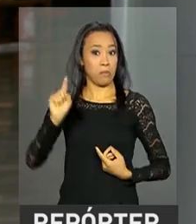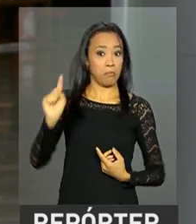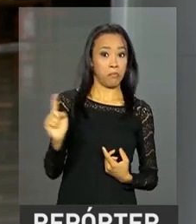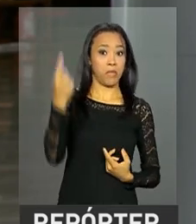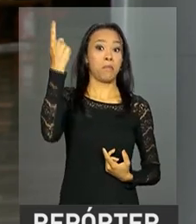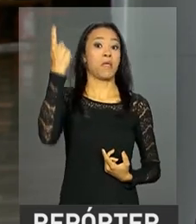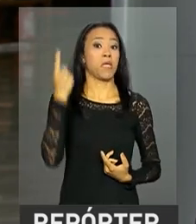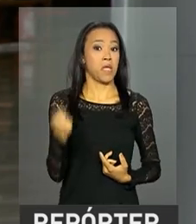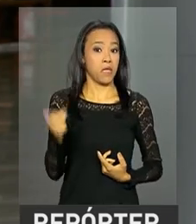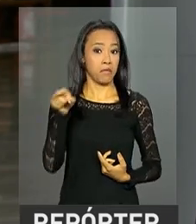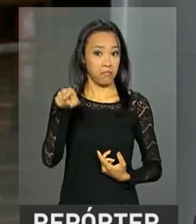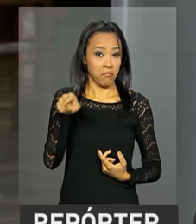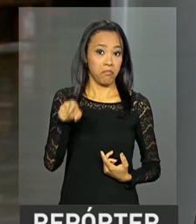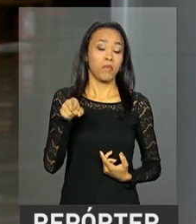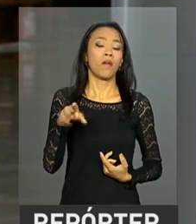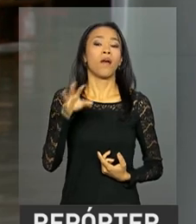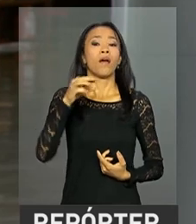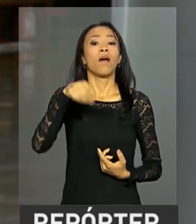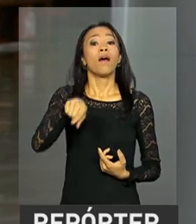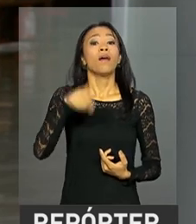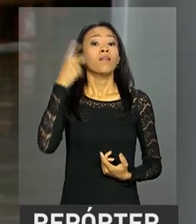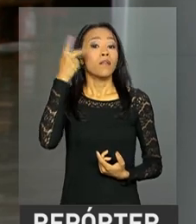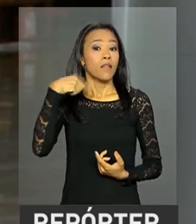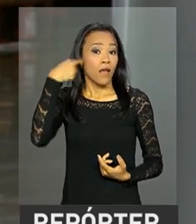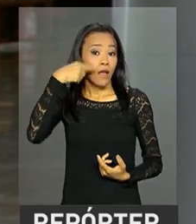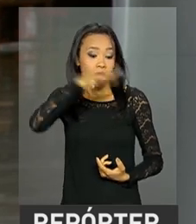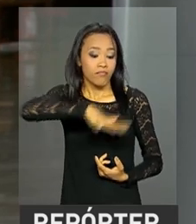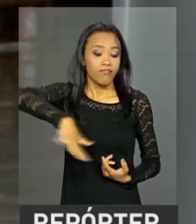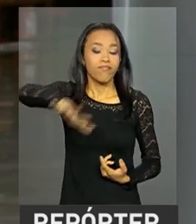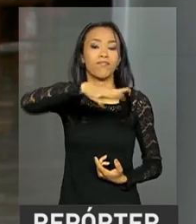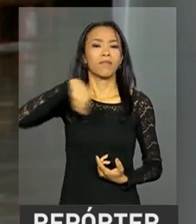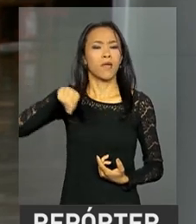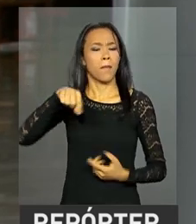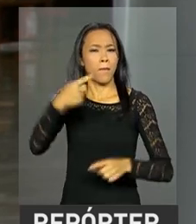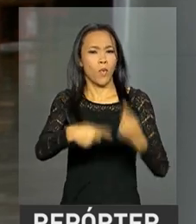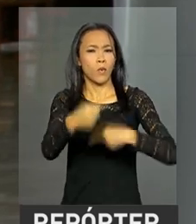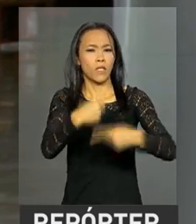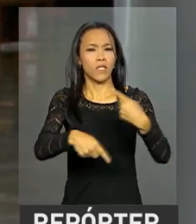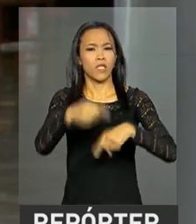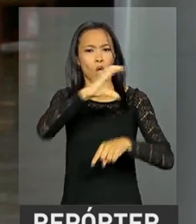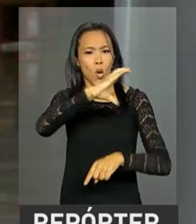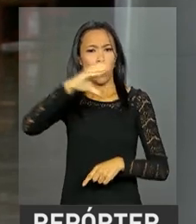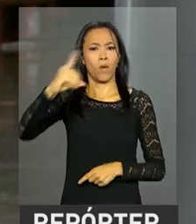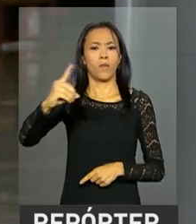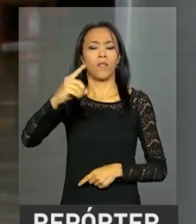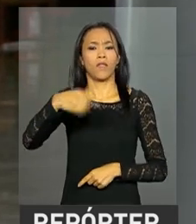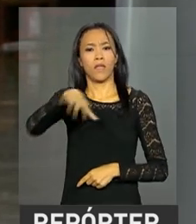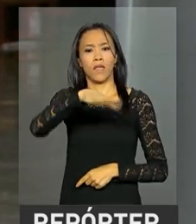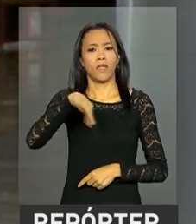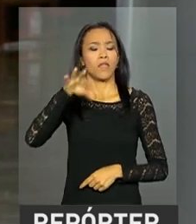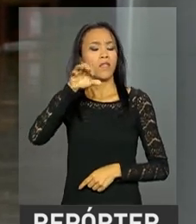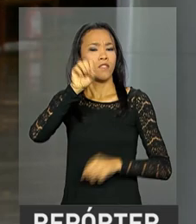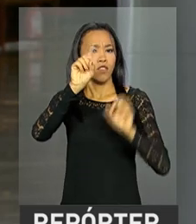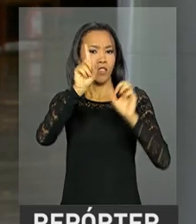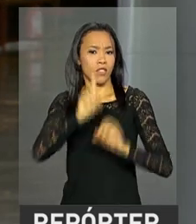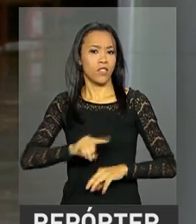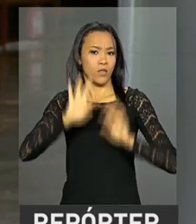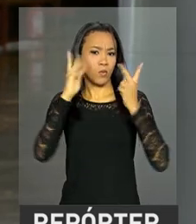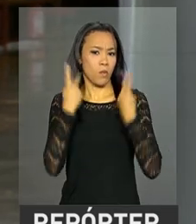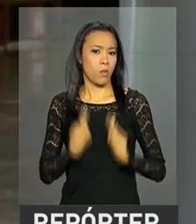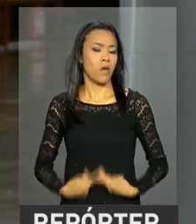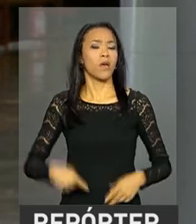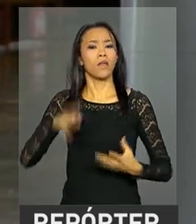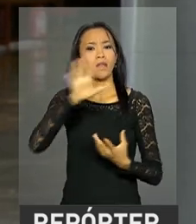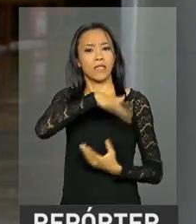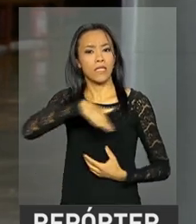Brasil ela vai ficar responsável por coordenar as políticas de direitos humanos e também dos direitos do idoso da Criança e do